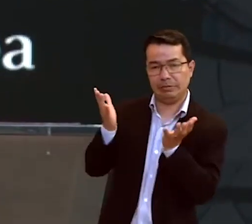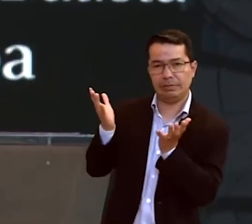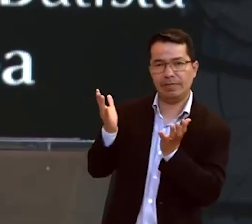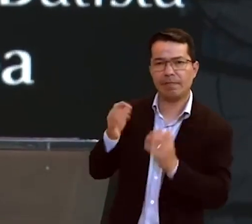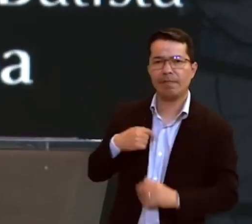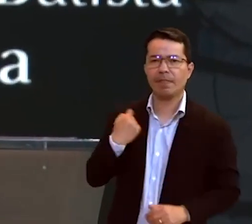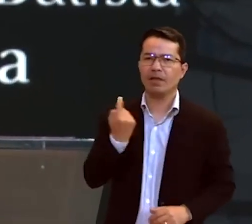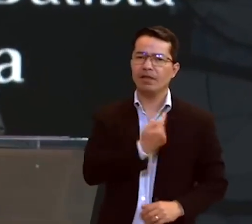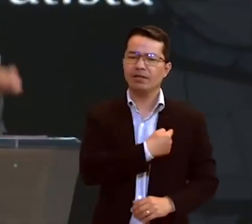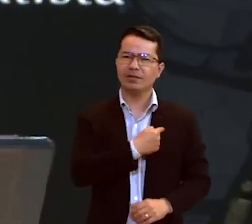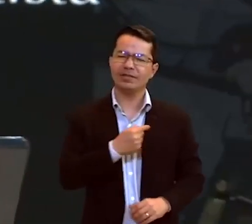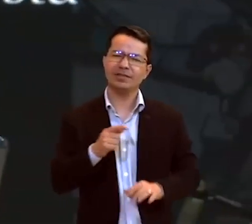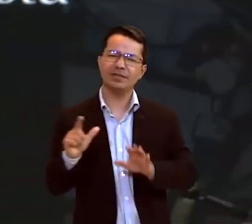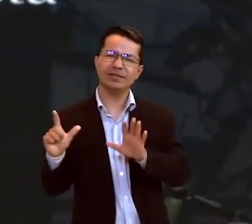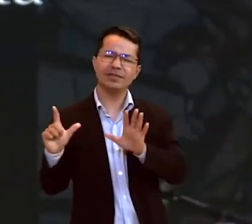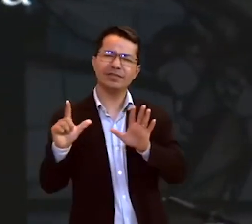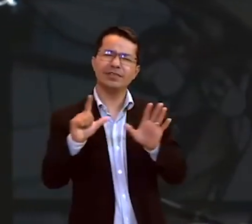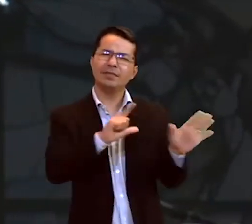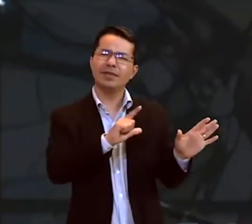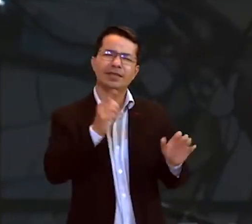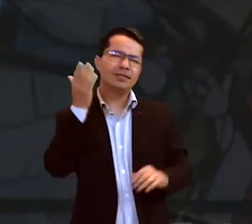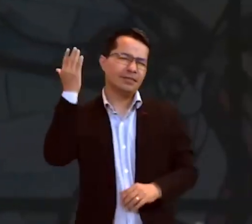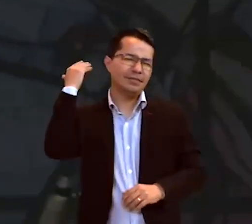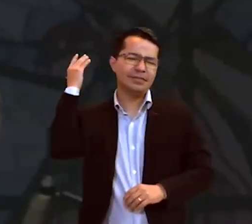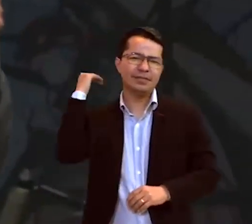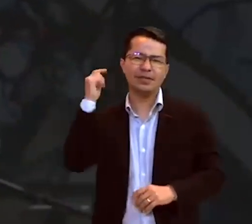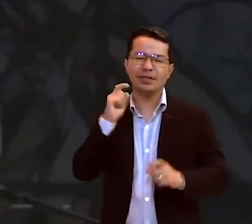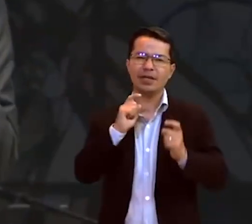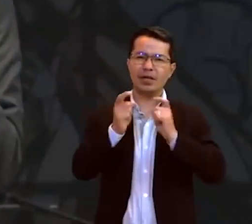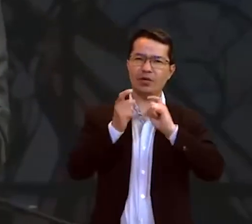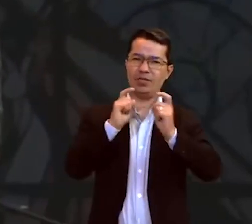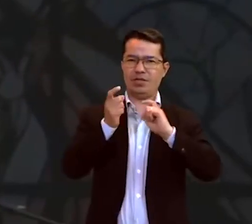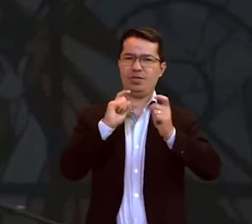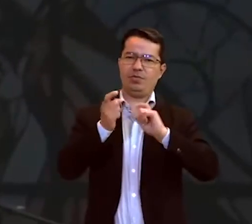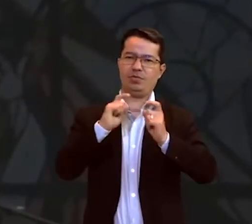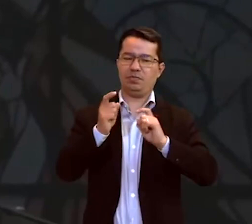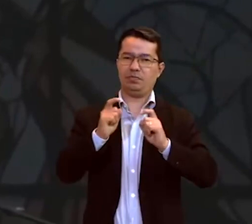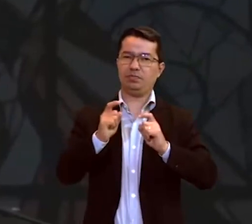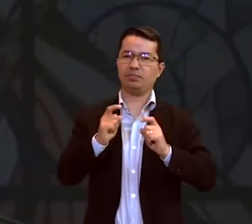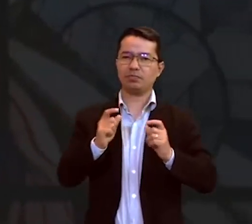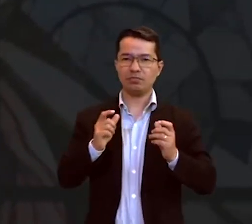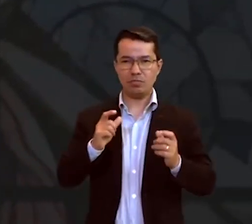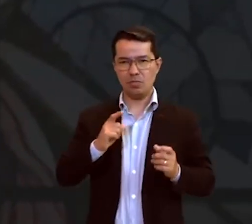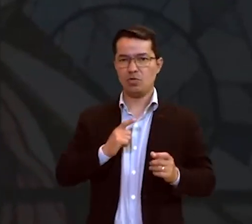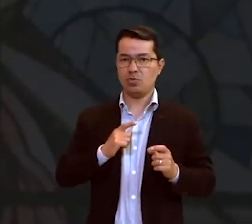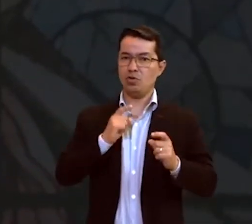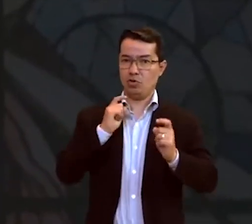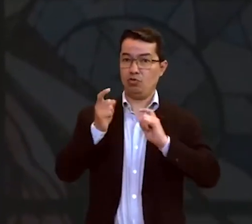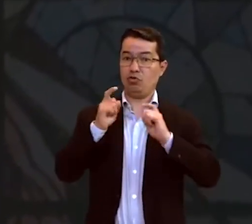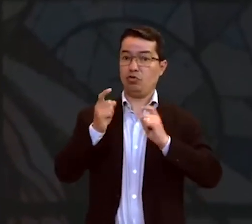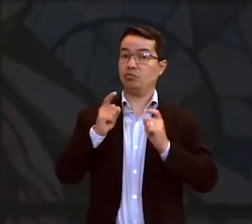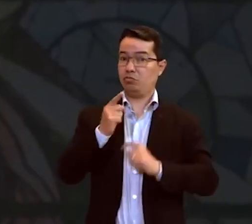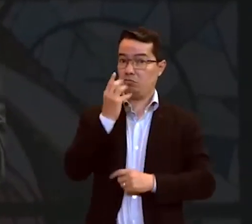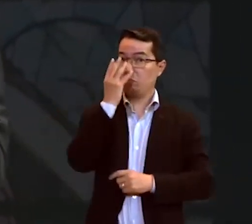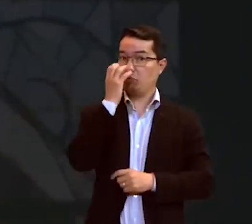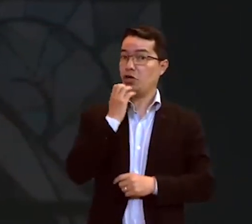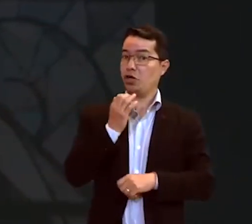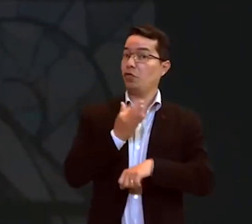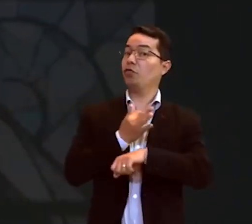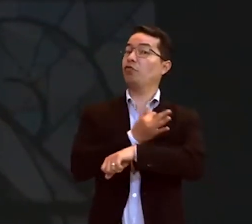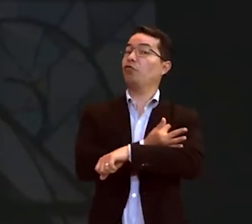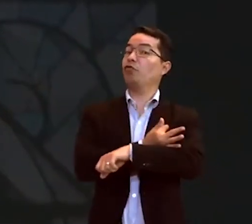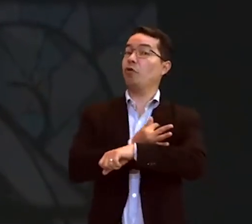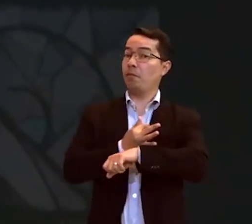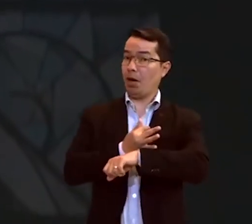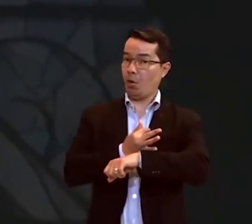igreja. E antes de começar a reunião, eu falei, gente, tem alguém aqui que tem um pedido? Vamos orar. Reunião, oportunidade de orar. A